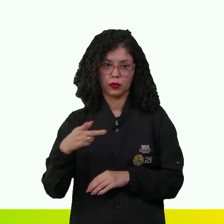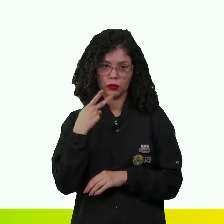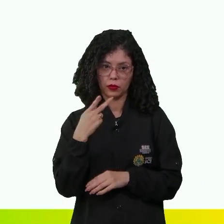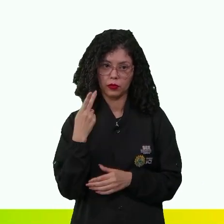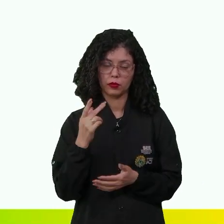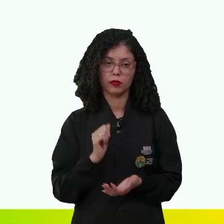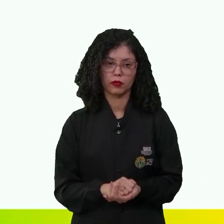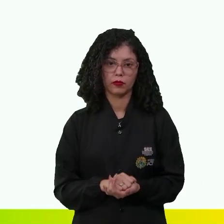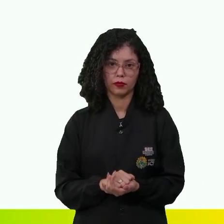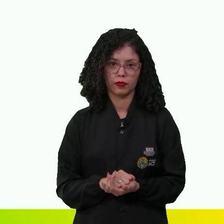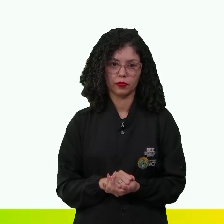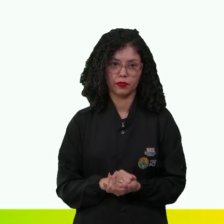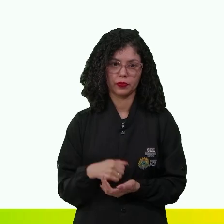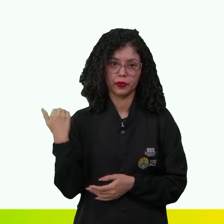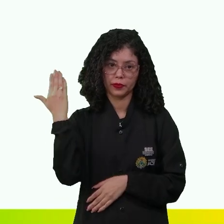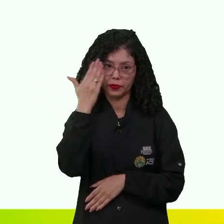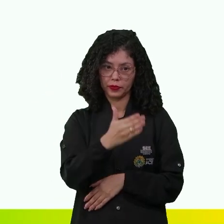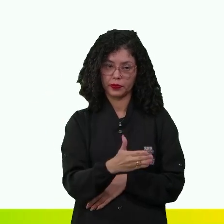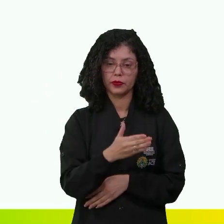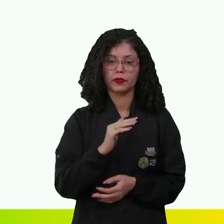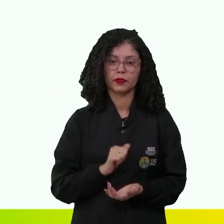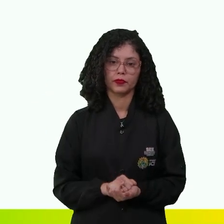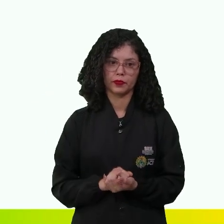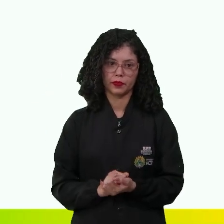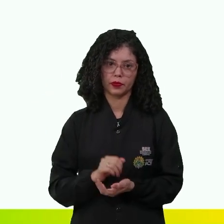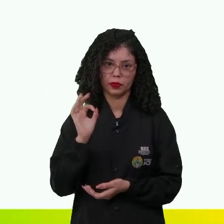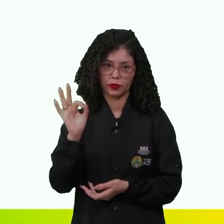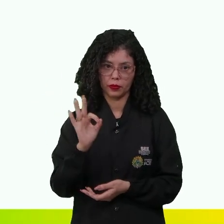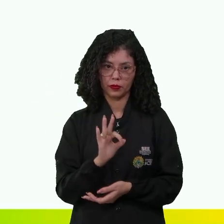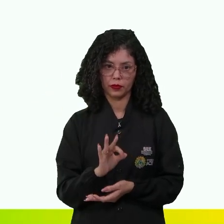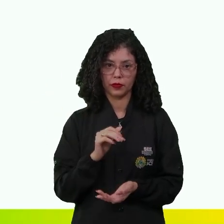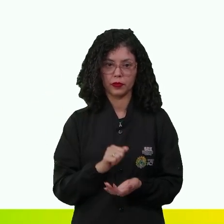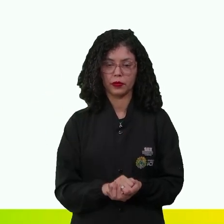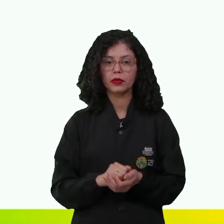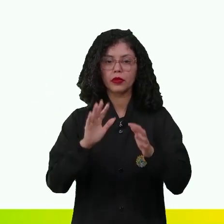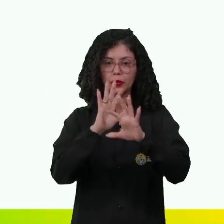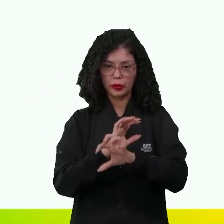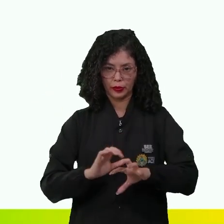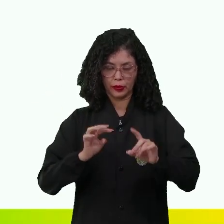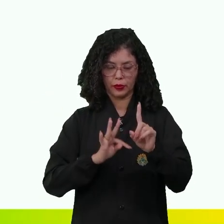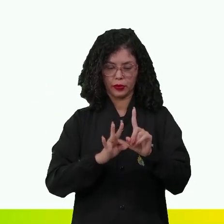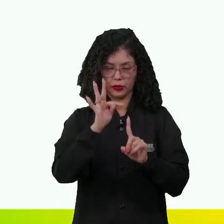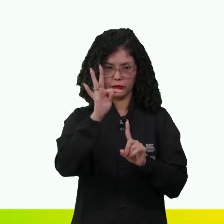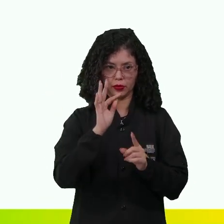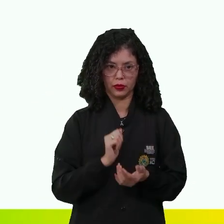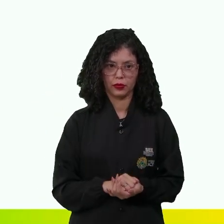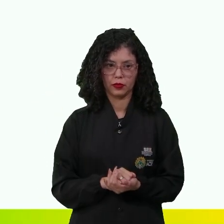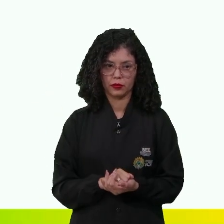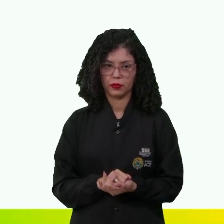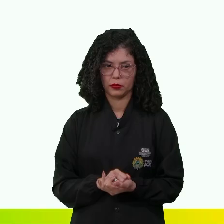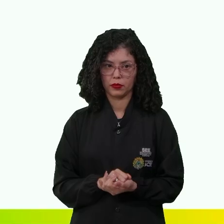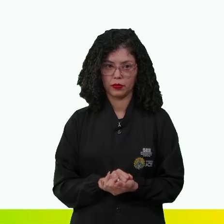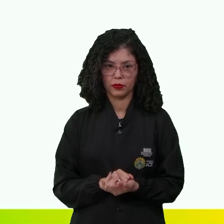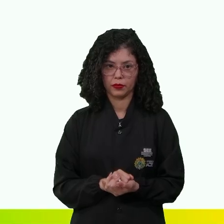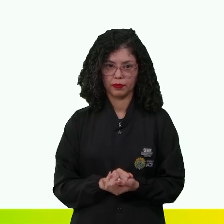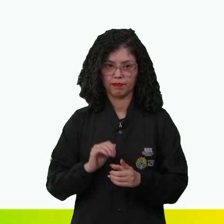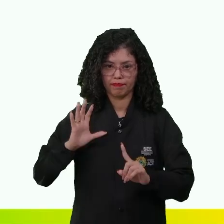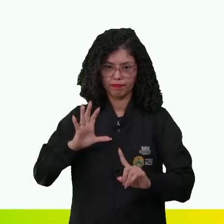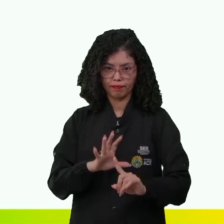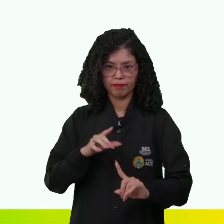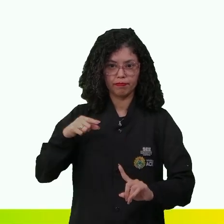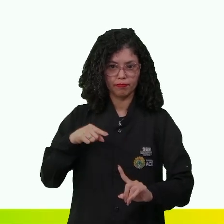fala que é diretamente proporcional à sua temperatura, tá? A